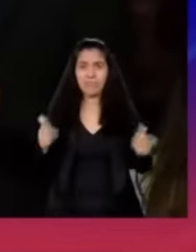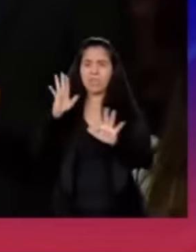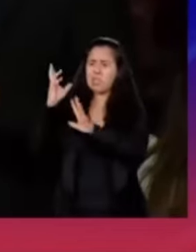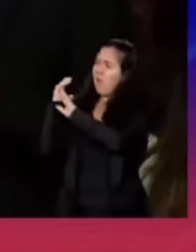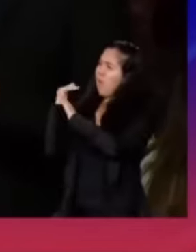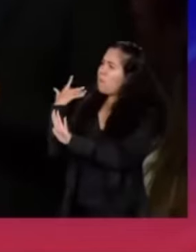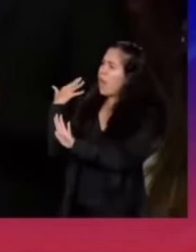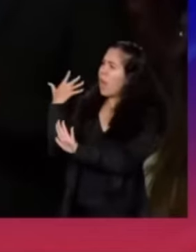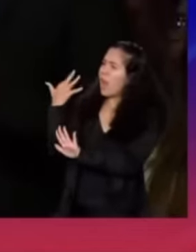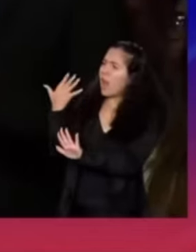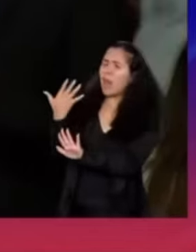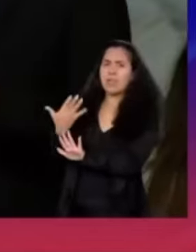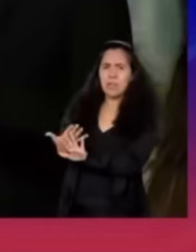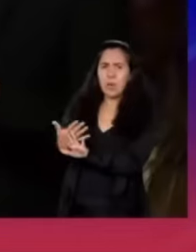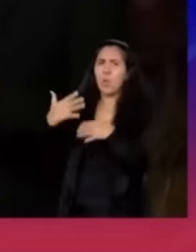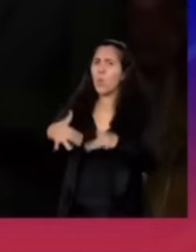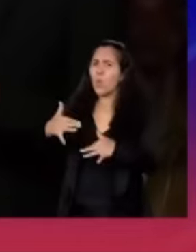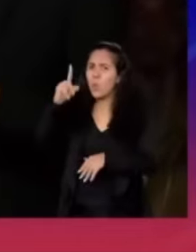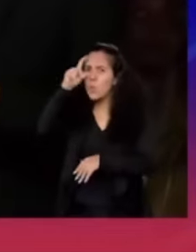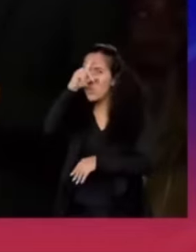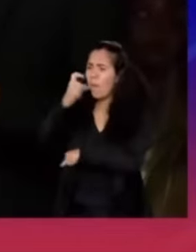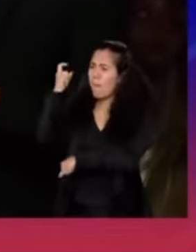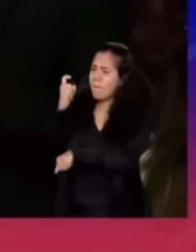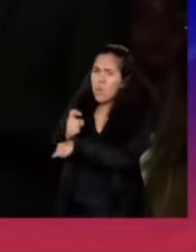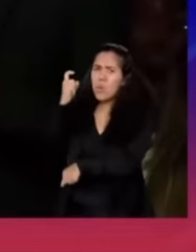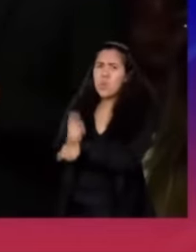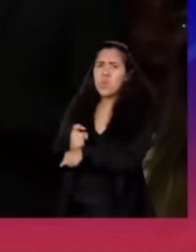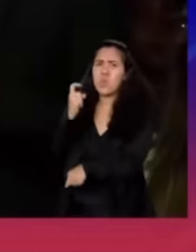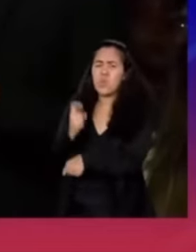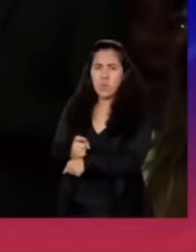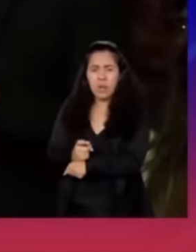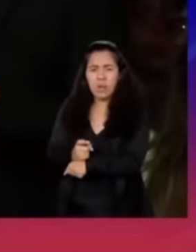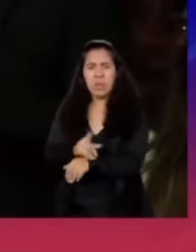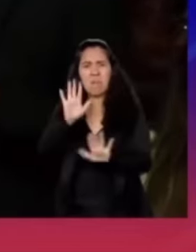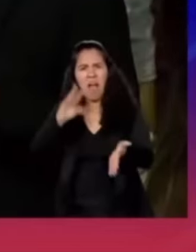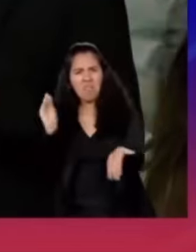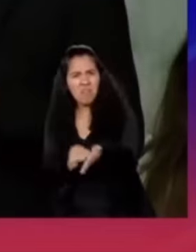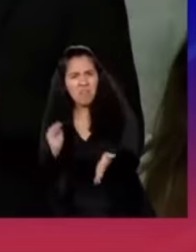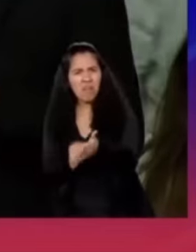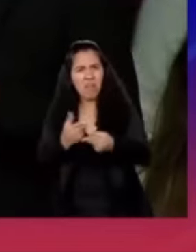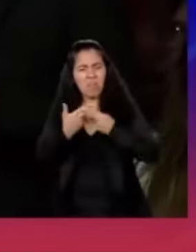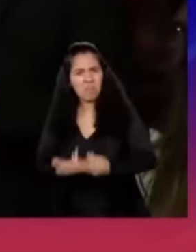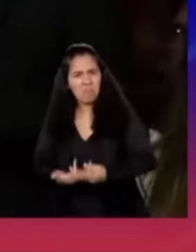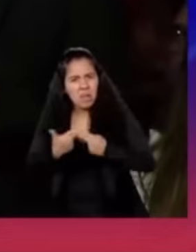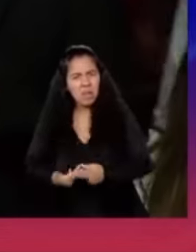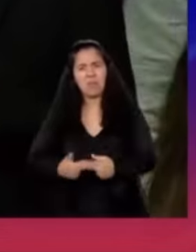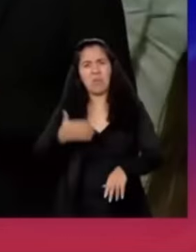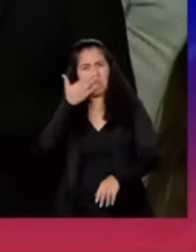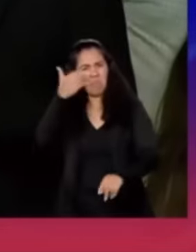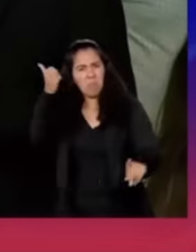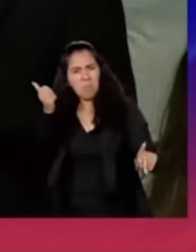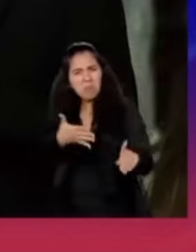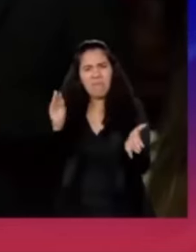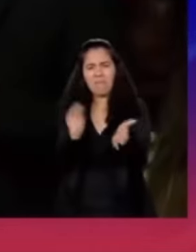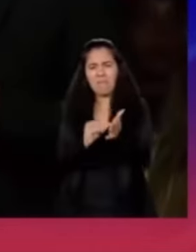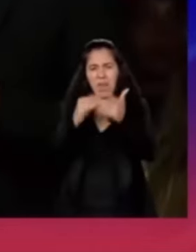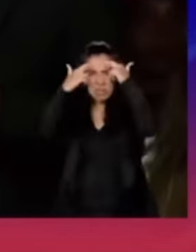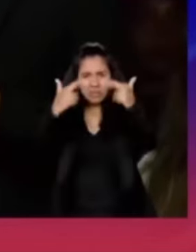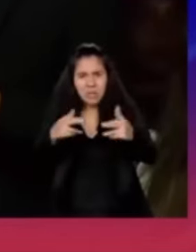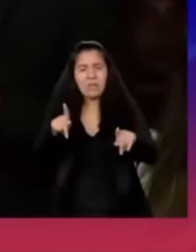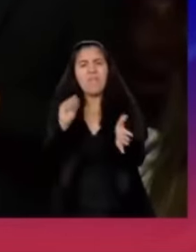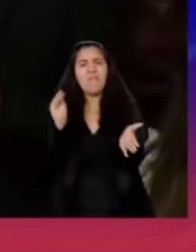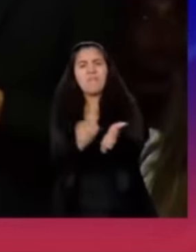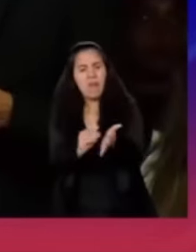anos, vivemos tempos difíceis nesse país. A intolerância o desrespeito, a falta de